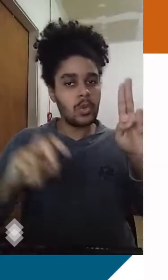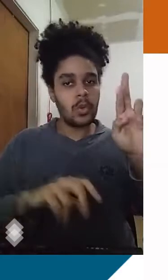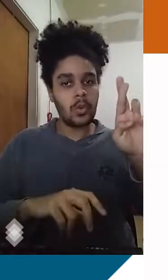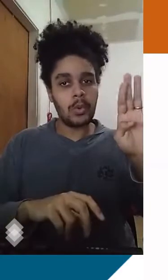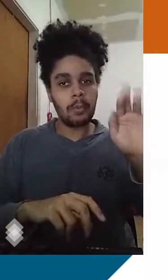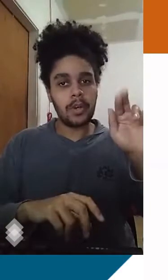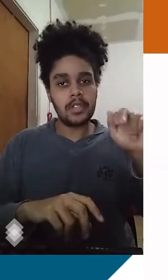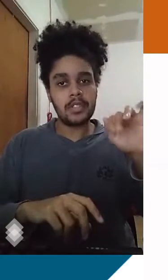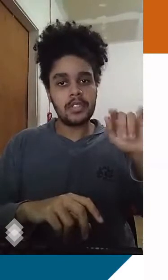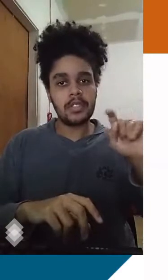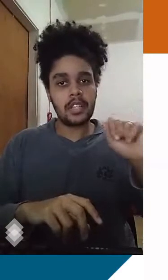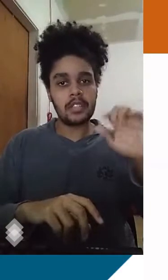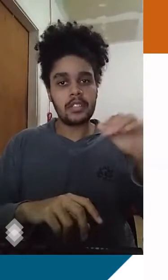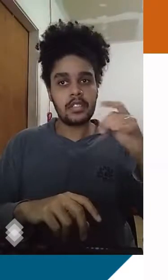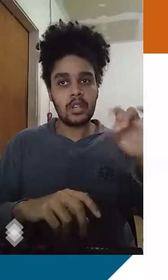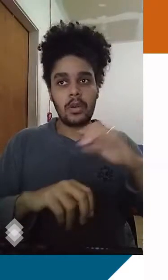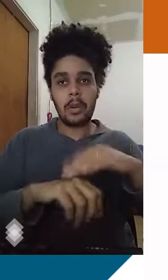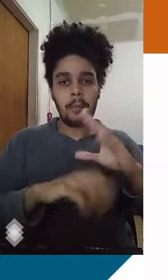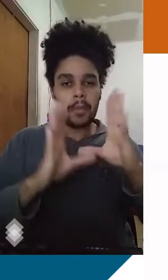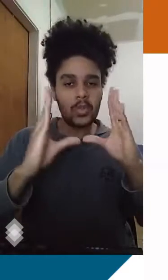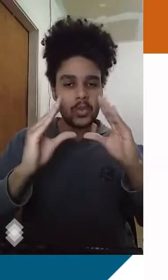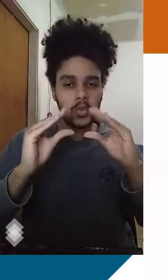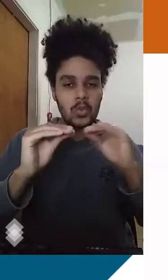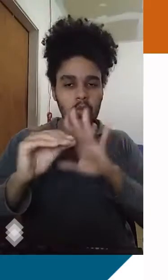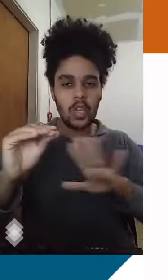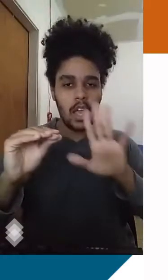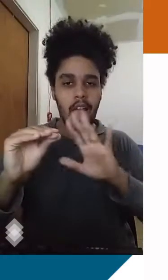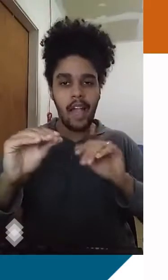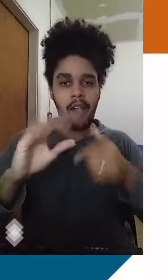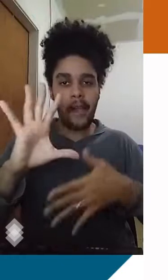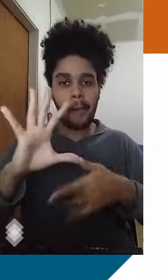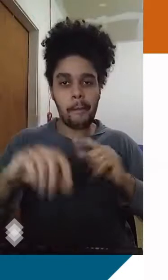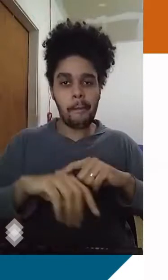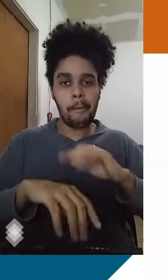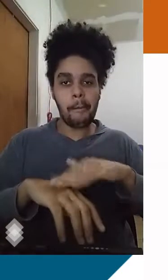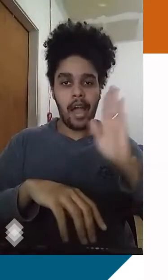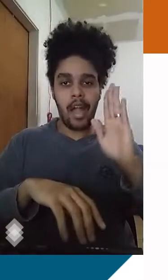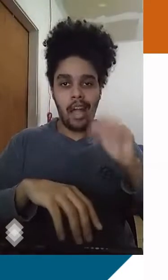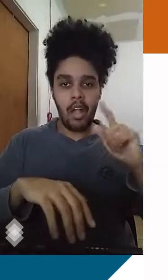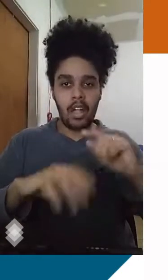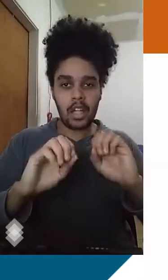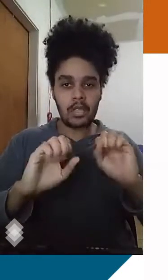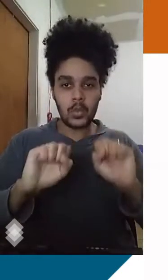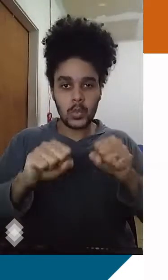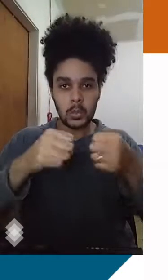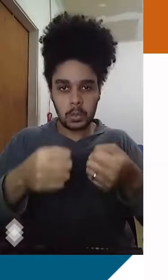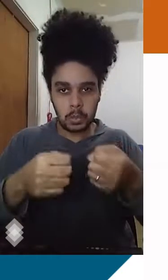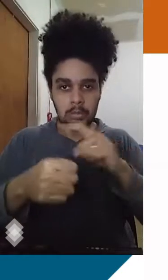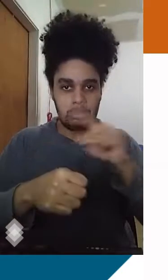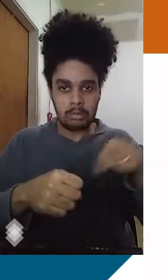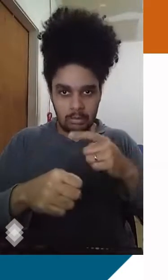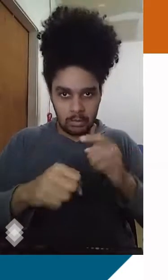sobre urbanização, que quanto mais escuro for essas áreas do mapa, maior vai ser a intensidade